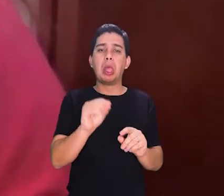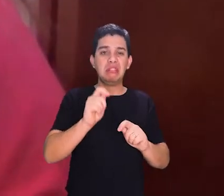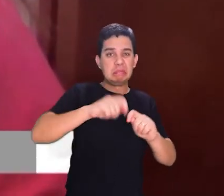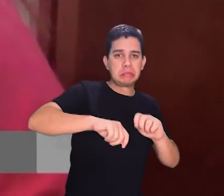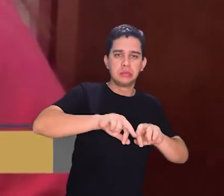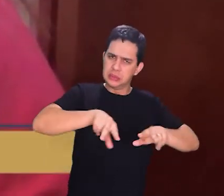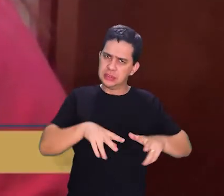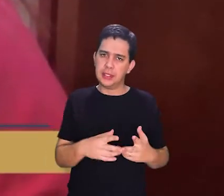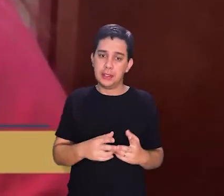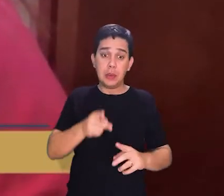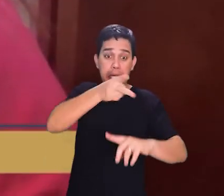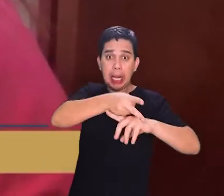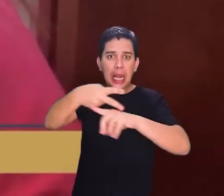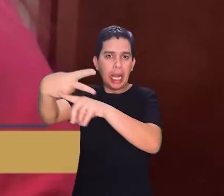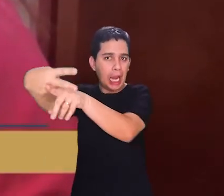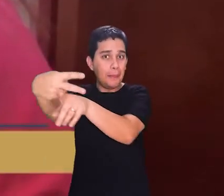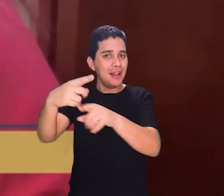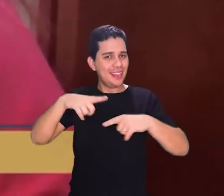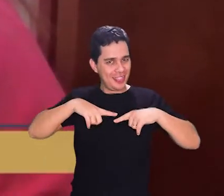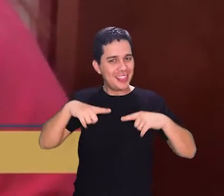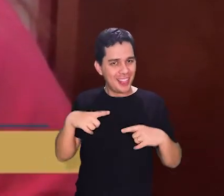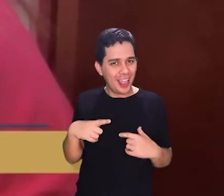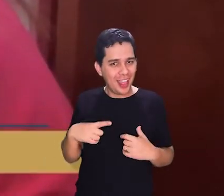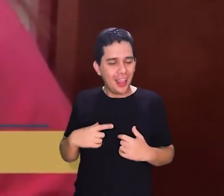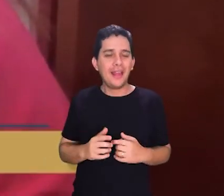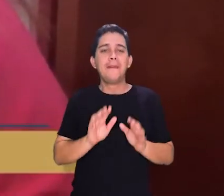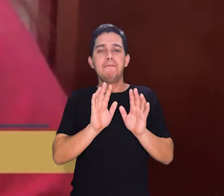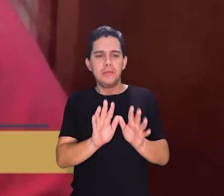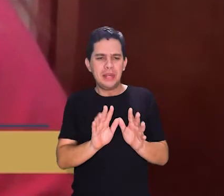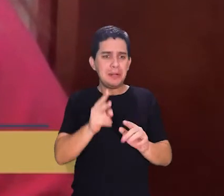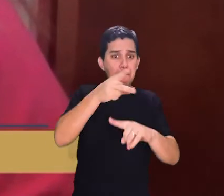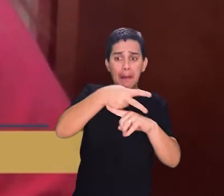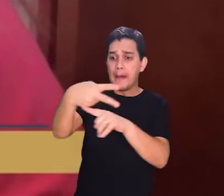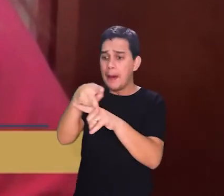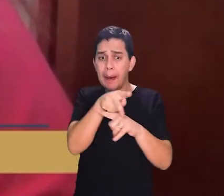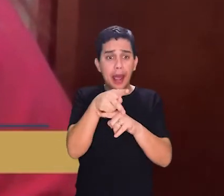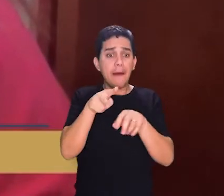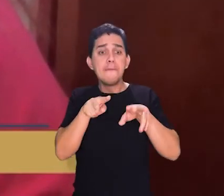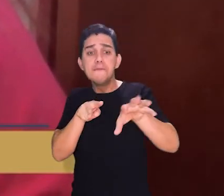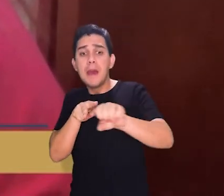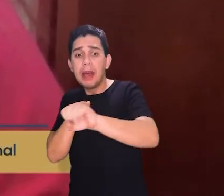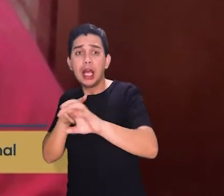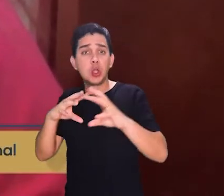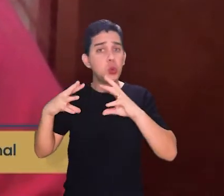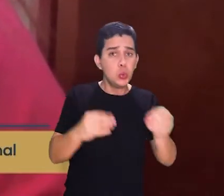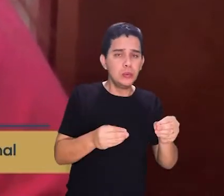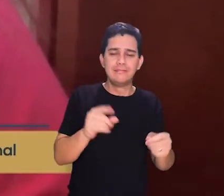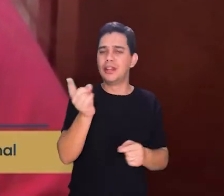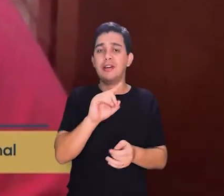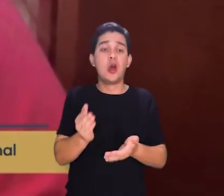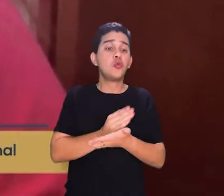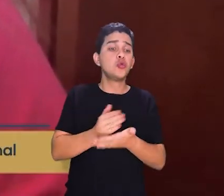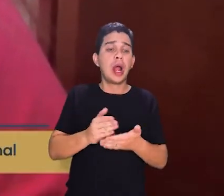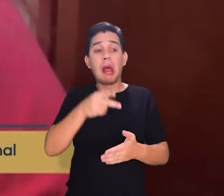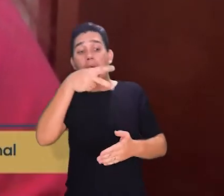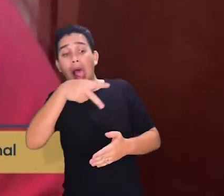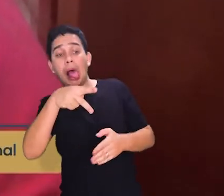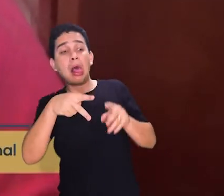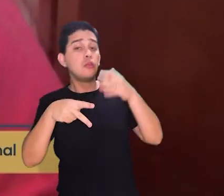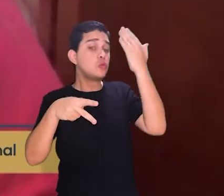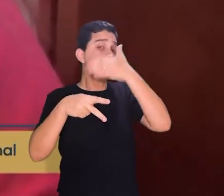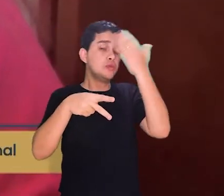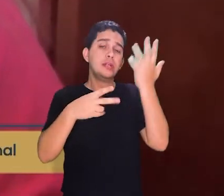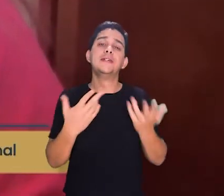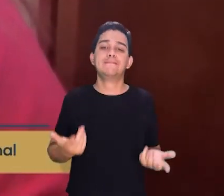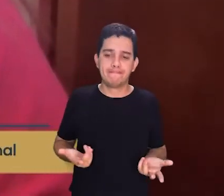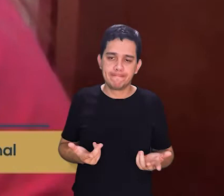a FT ela foi criada diante do aumento de notícias que passaram a ser encaminhadas ao Ministério Público, trazendo